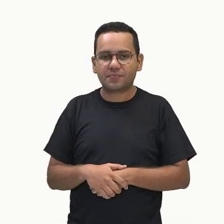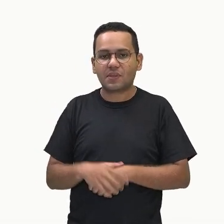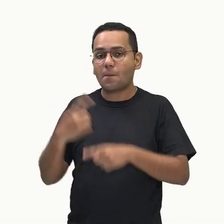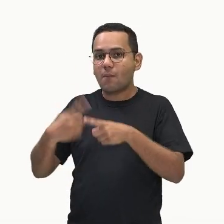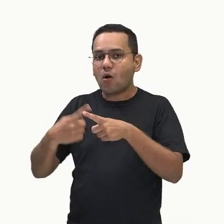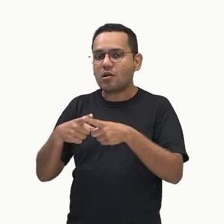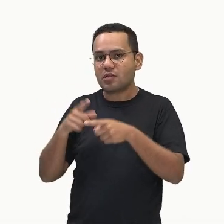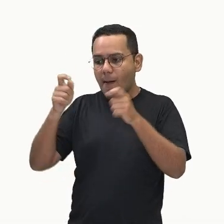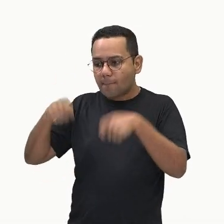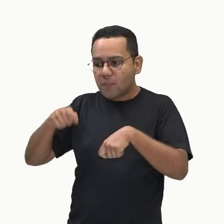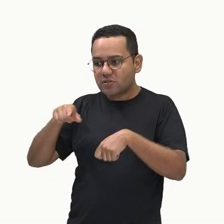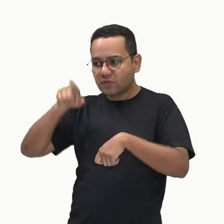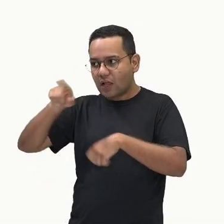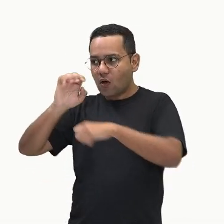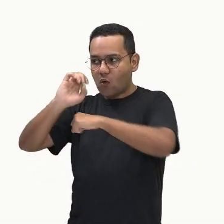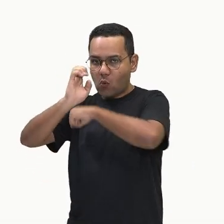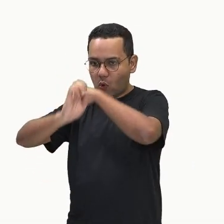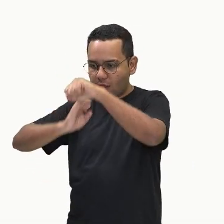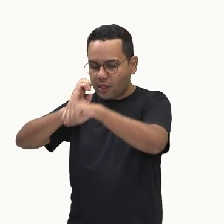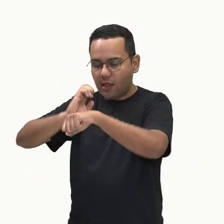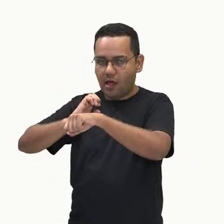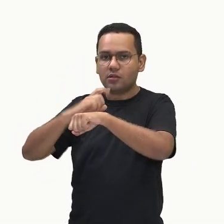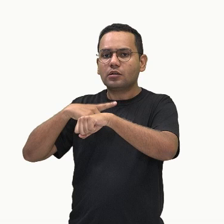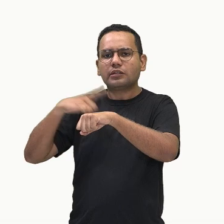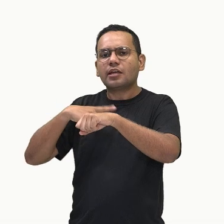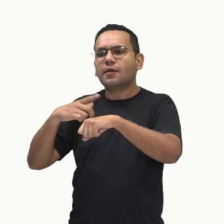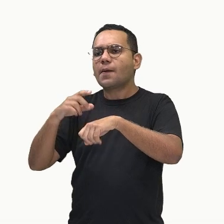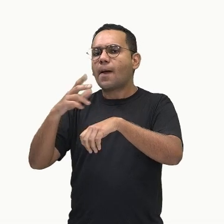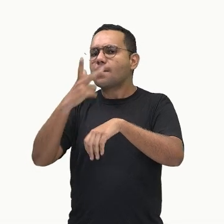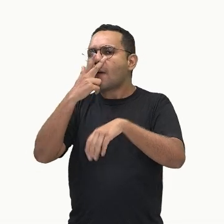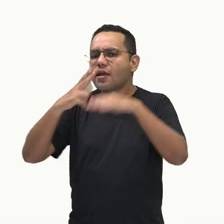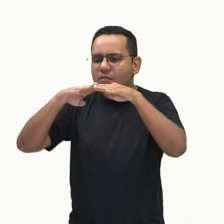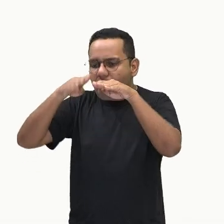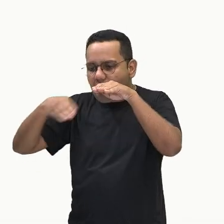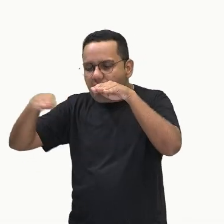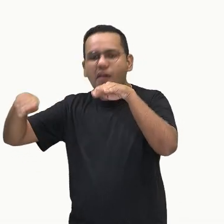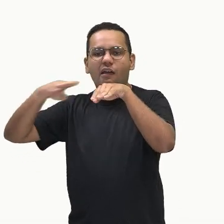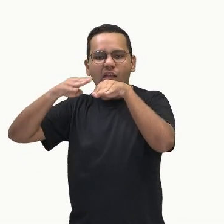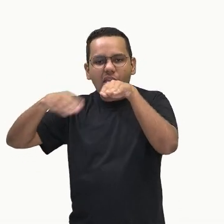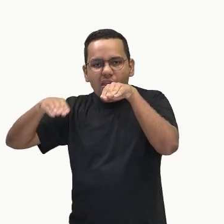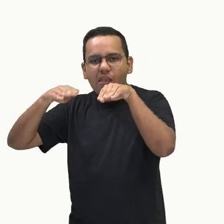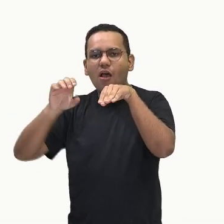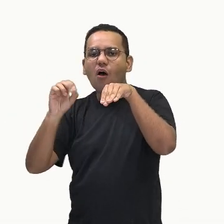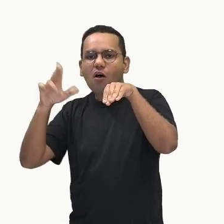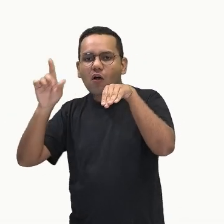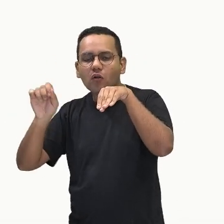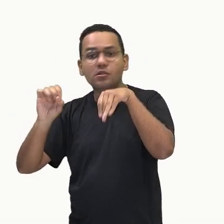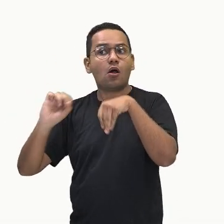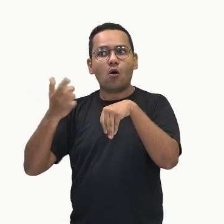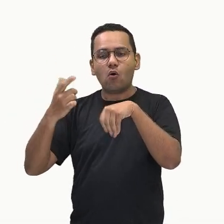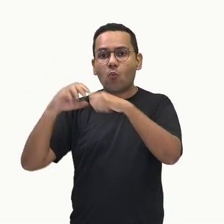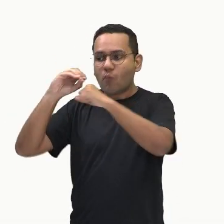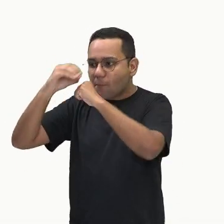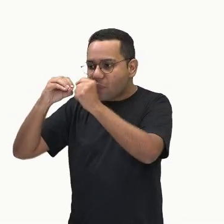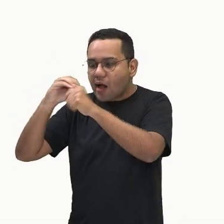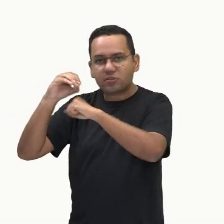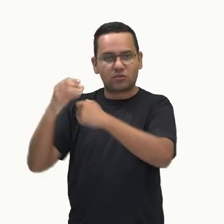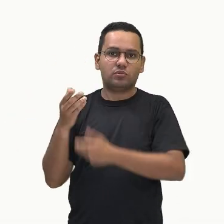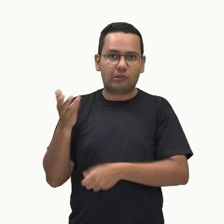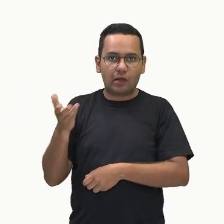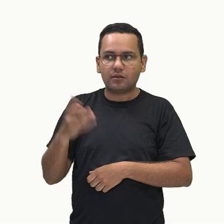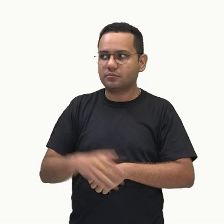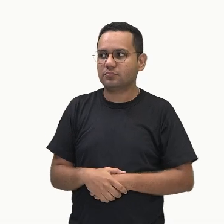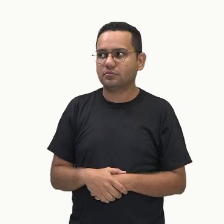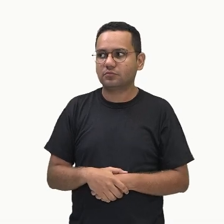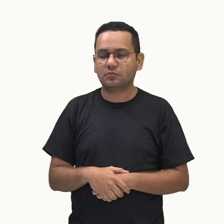onda, ora como uma partícula. Baseado nisso, essa descoberta ela foi